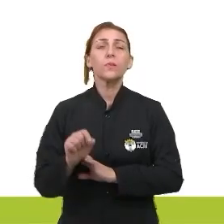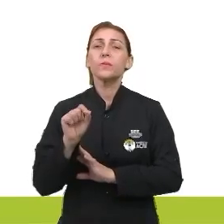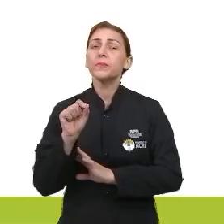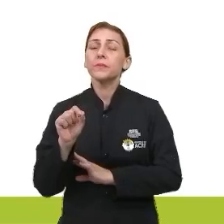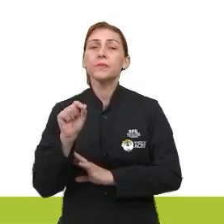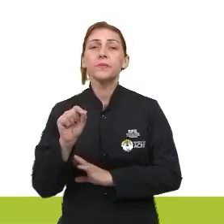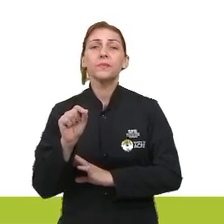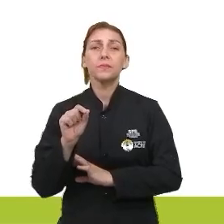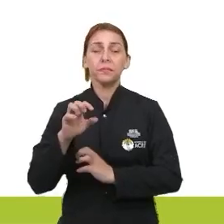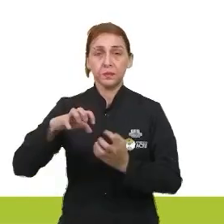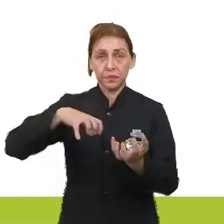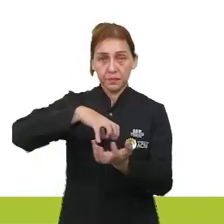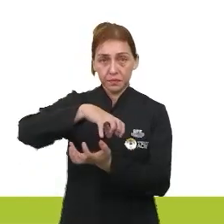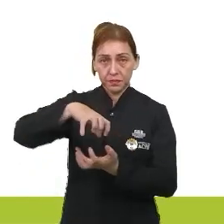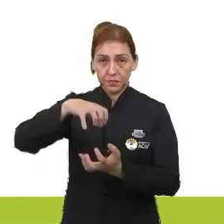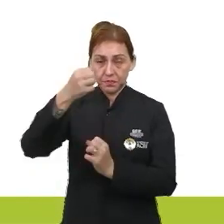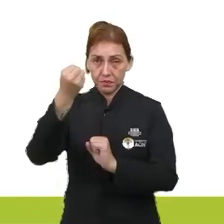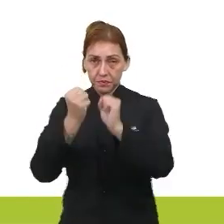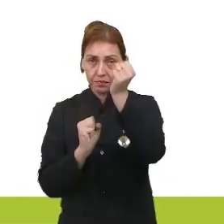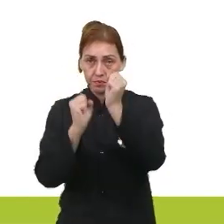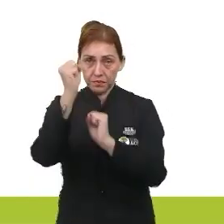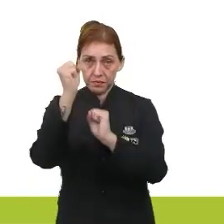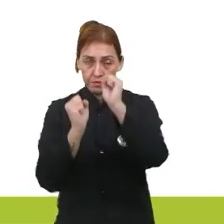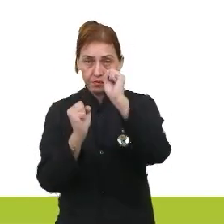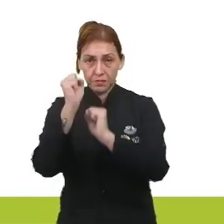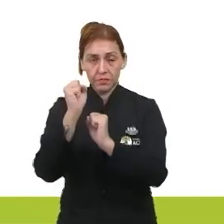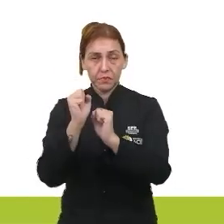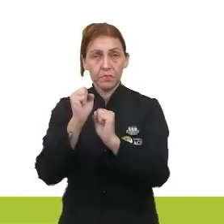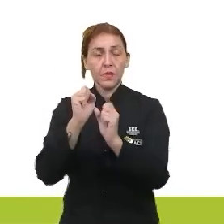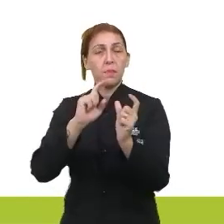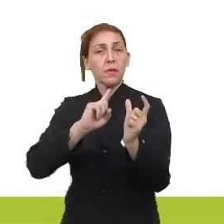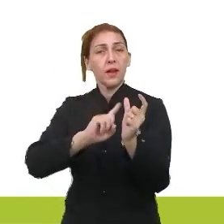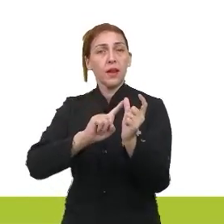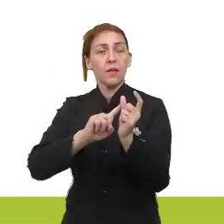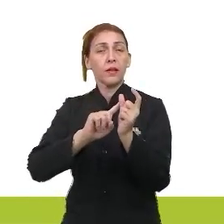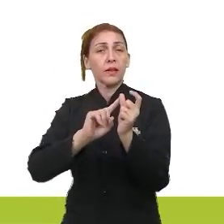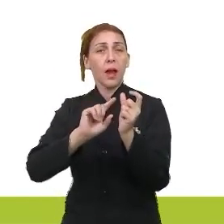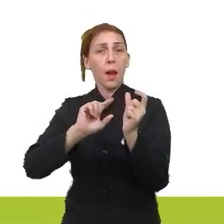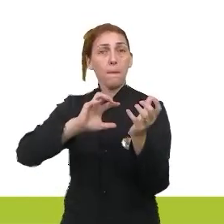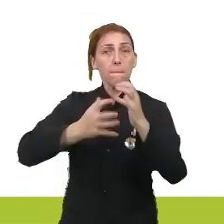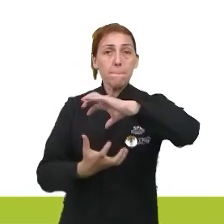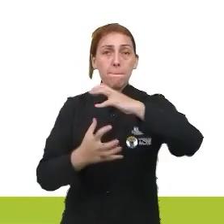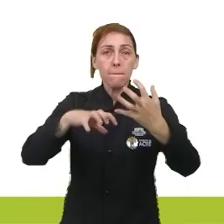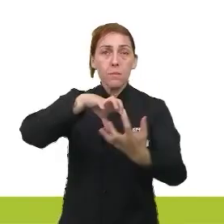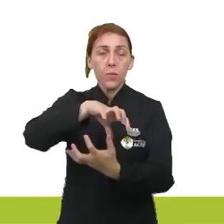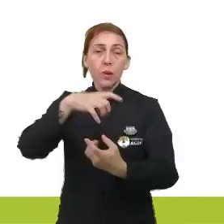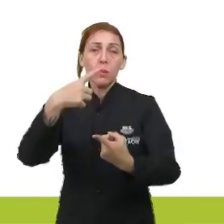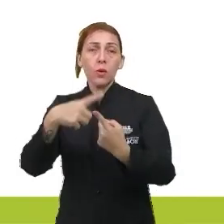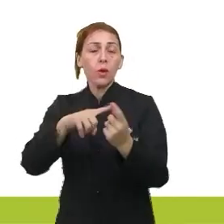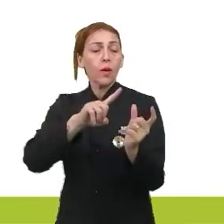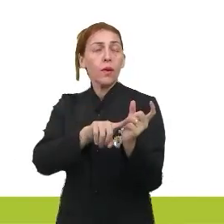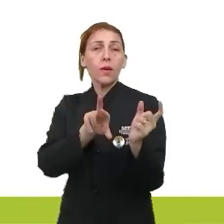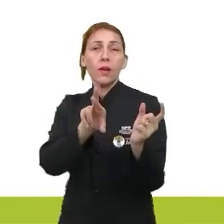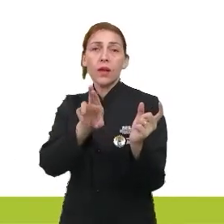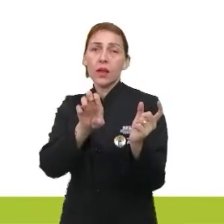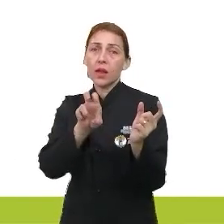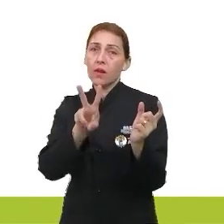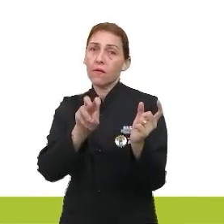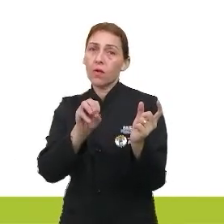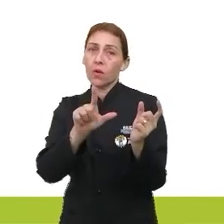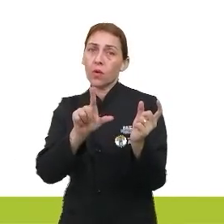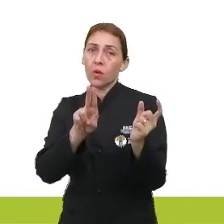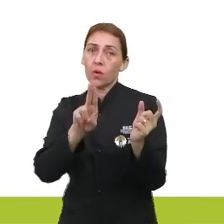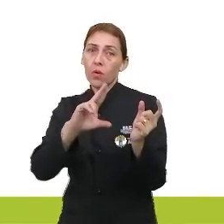pessoal, Revolução Industrial, revolução, transformou, porque o termo